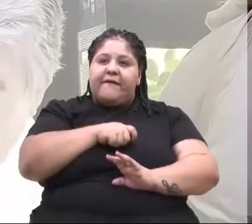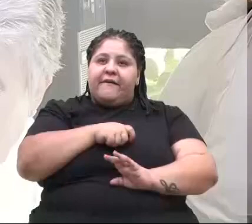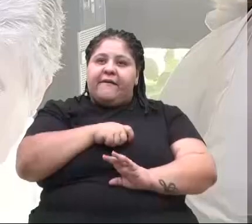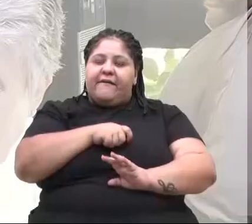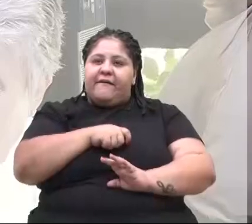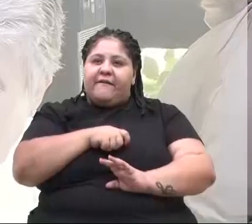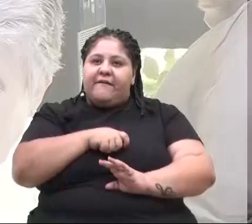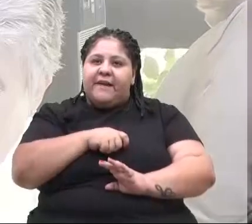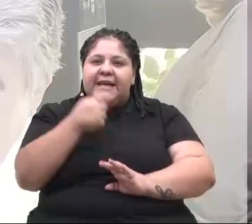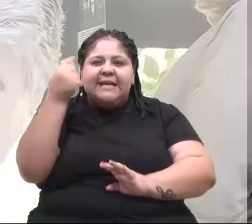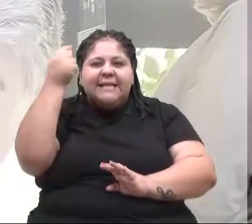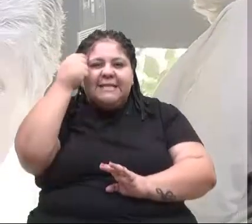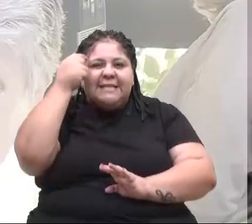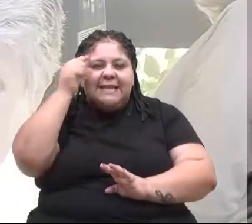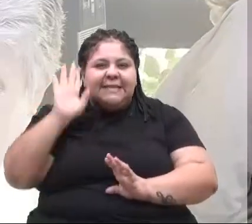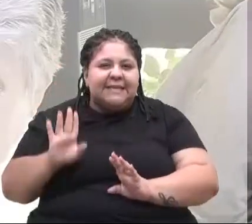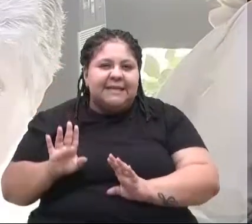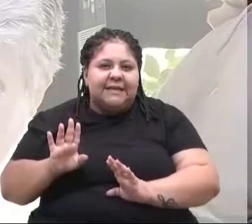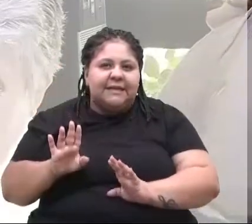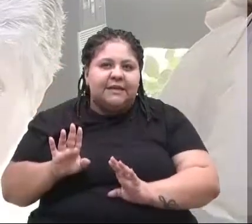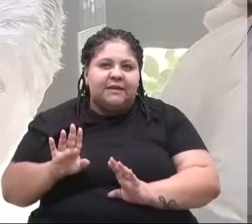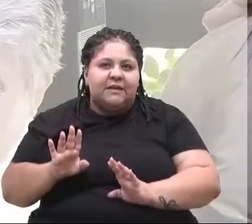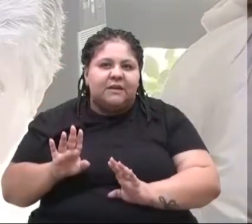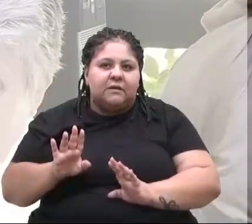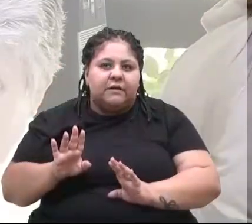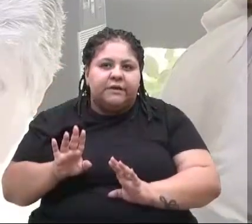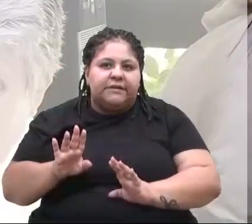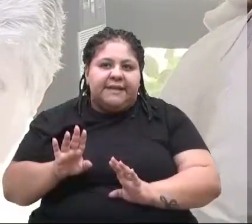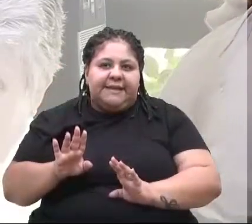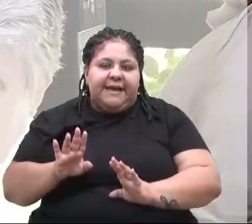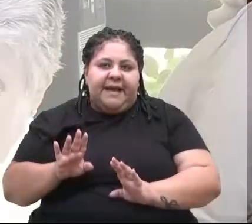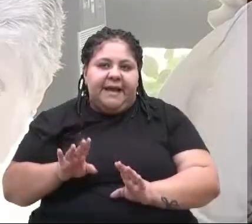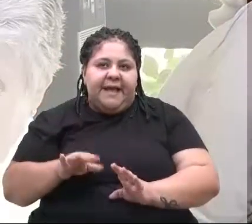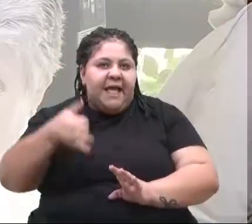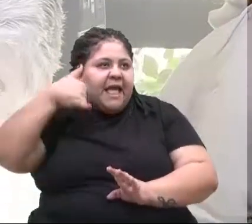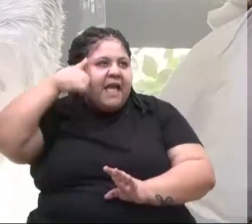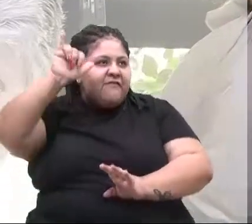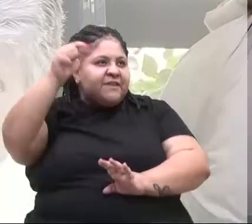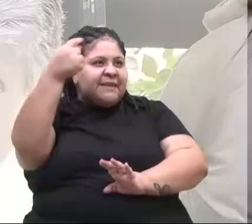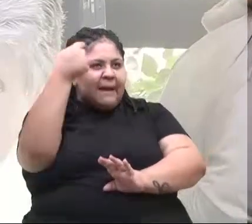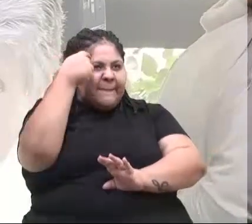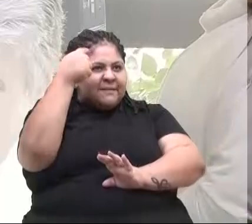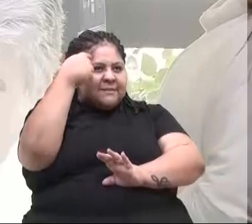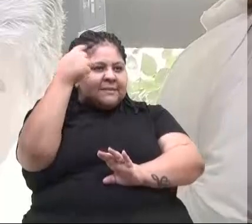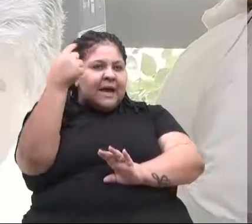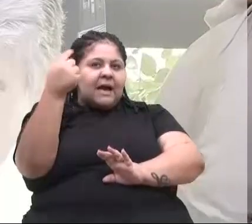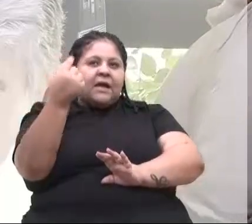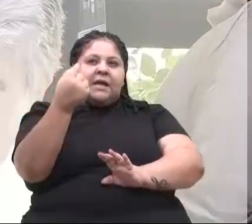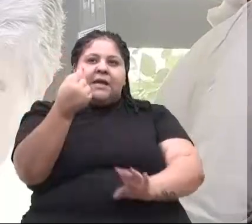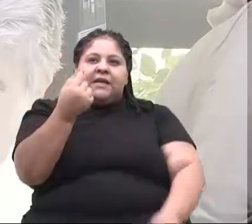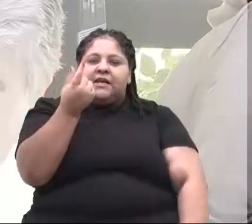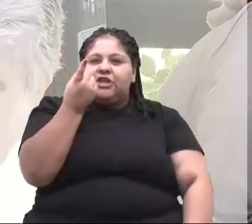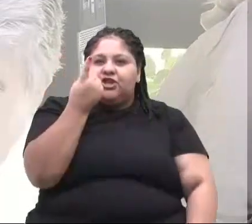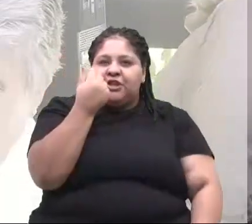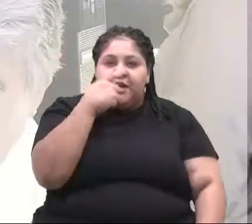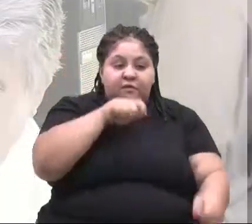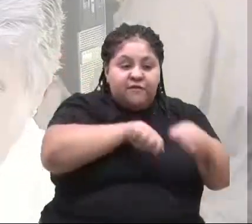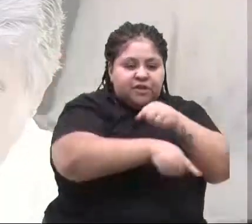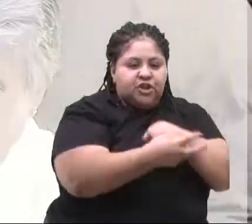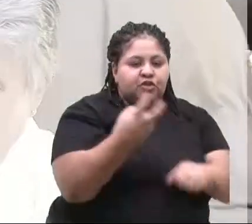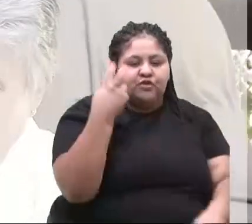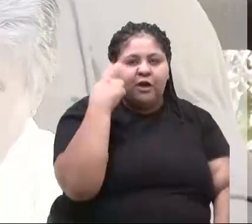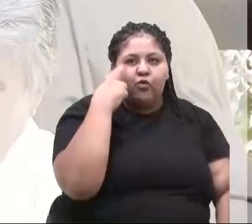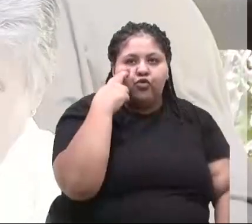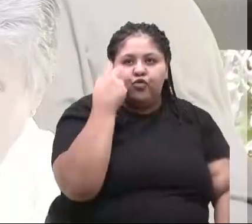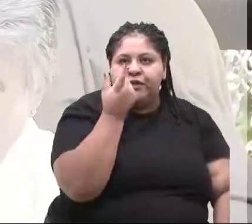de que a cultura é um dinheiro gasto, um dinheiro mal investido. Ao contrário disso, é